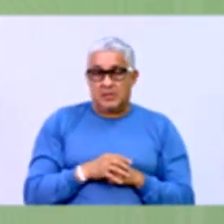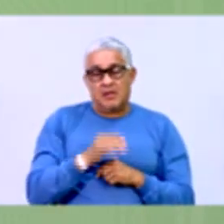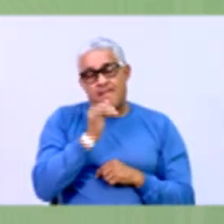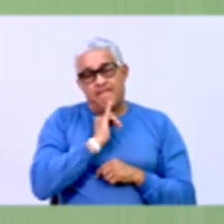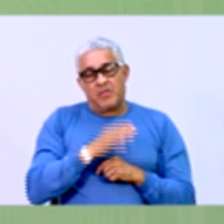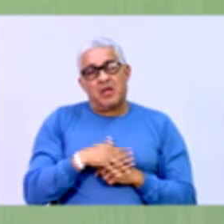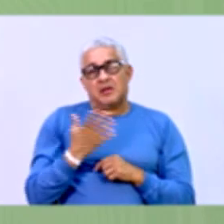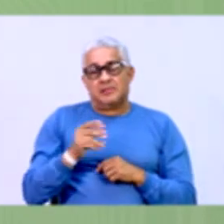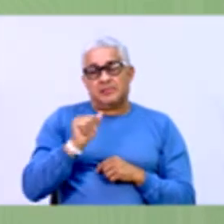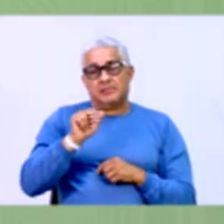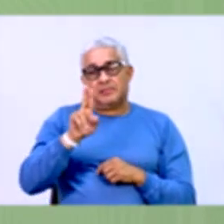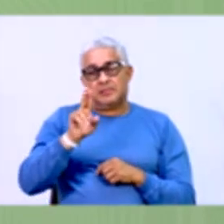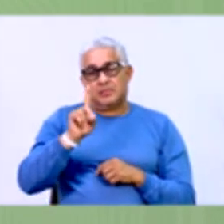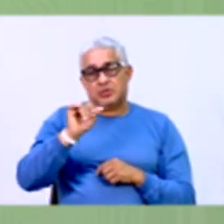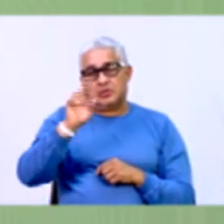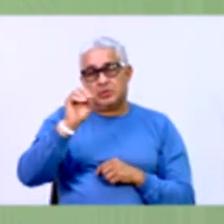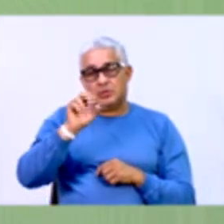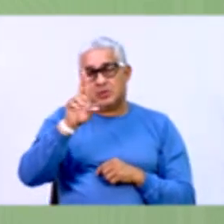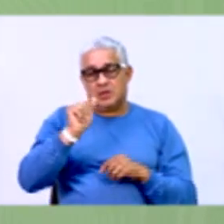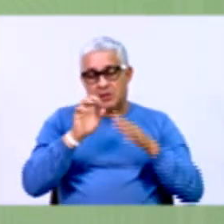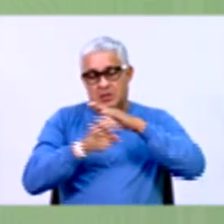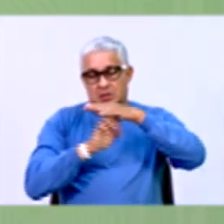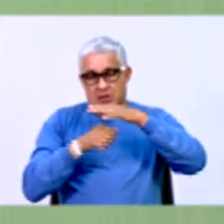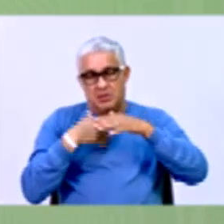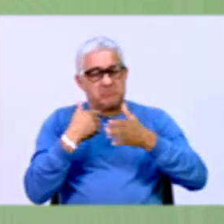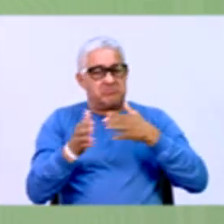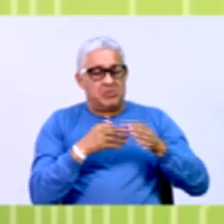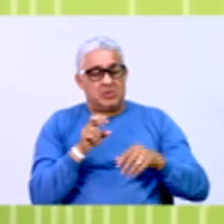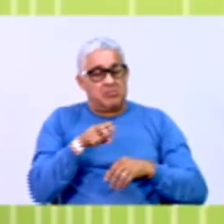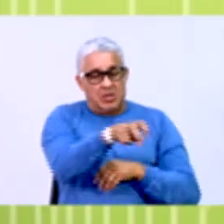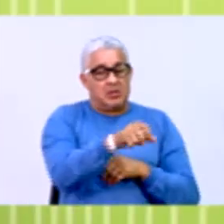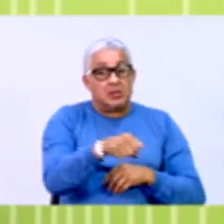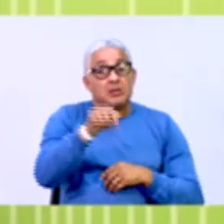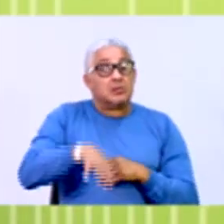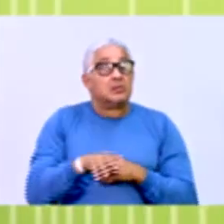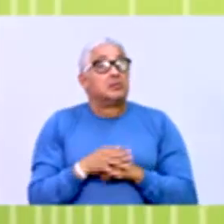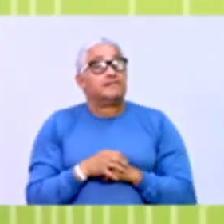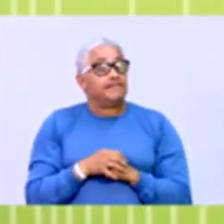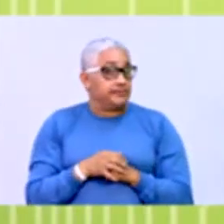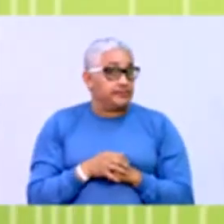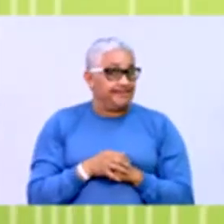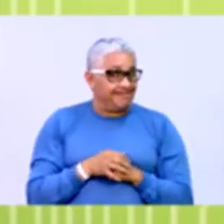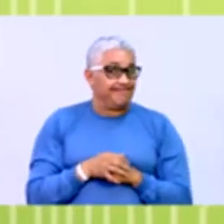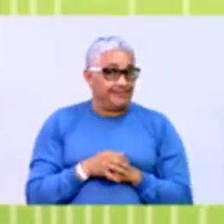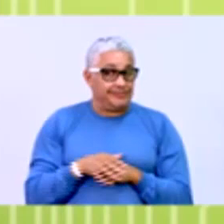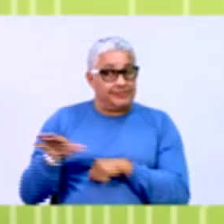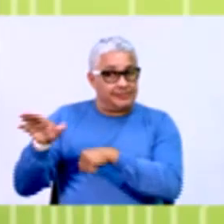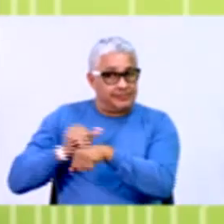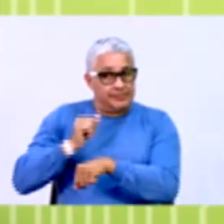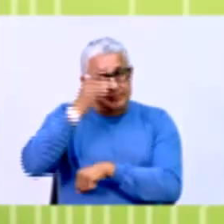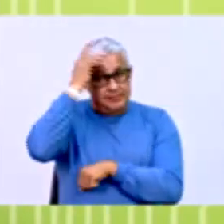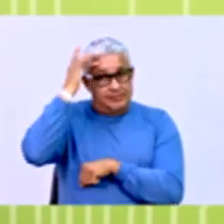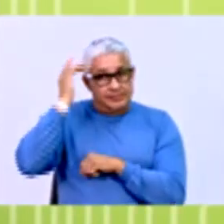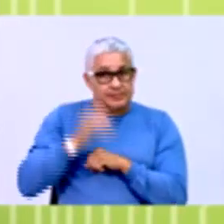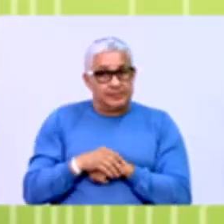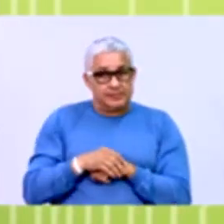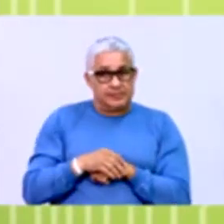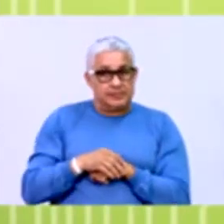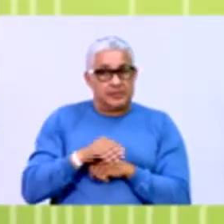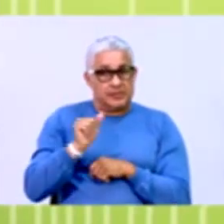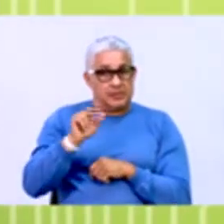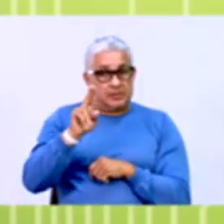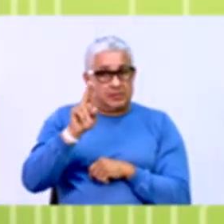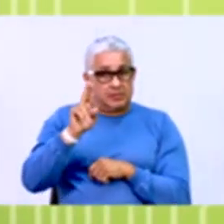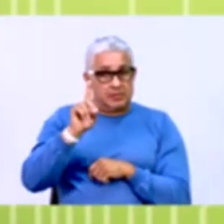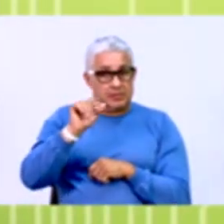vamos fazer uma auditoria nessa empresa. Quem que vai fazer essa auditoria? Você vai pegar uma pessoa que não entende nada. Nós estamos falando de auditoria de